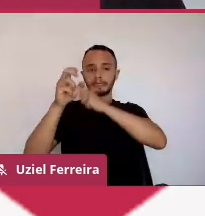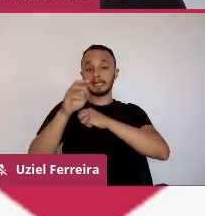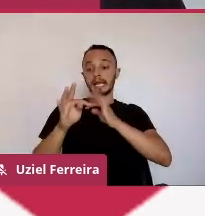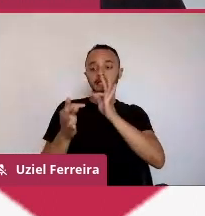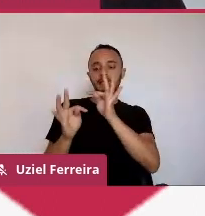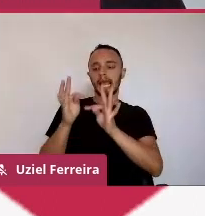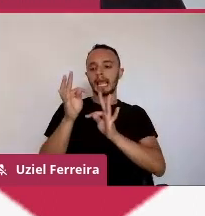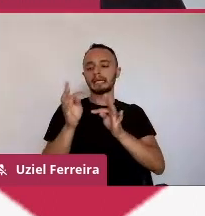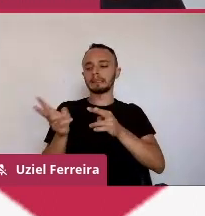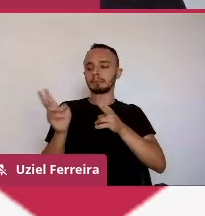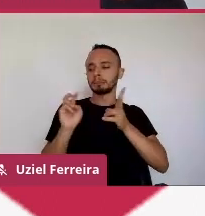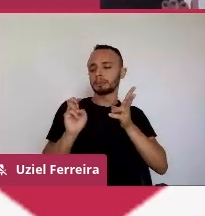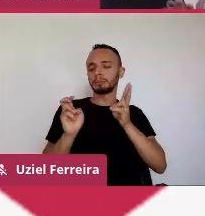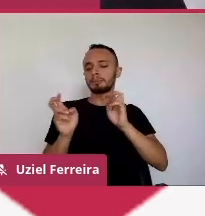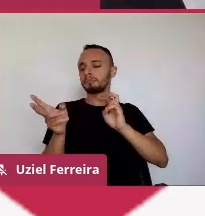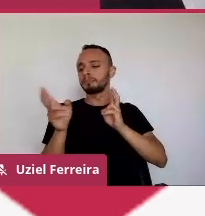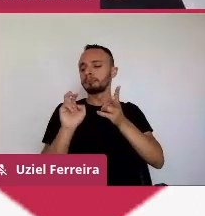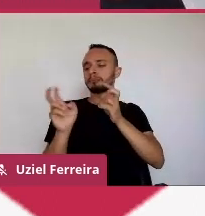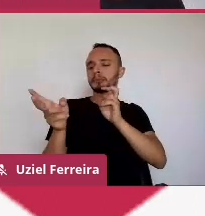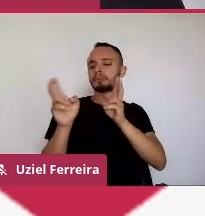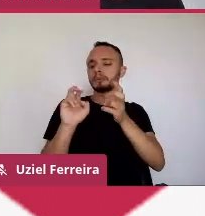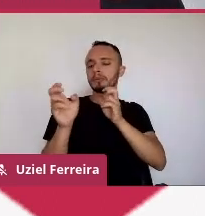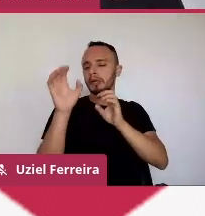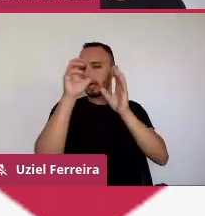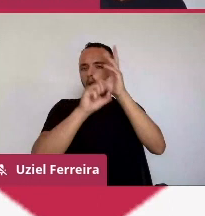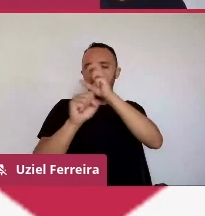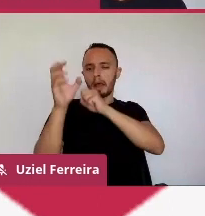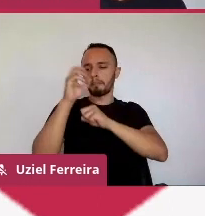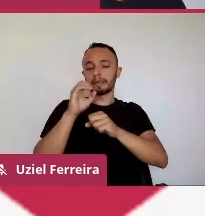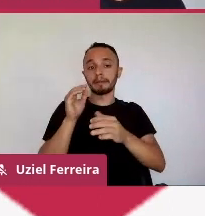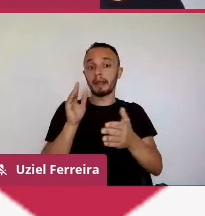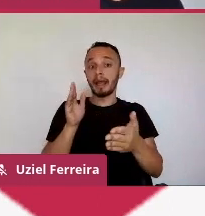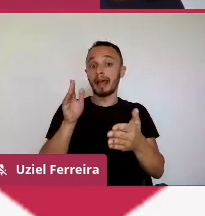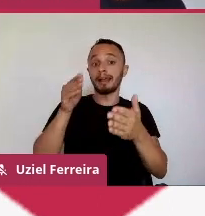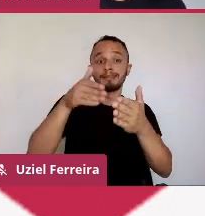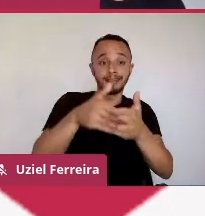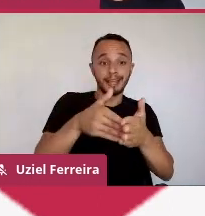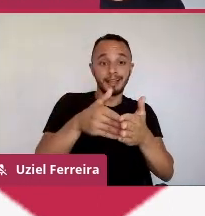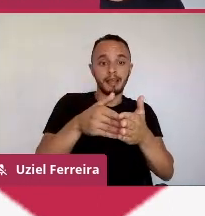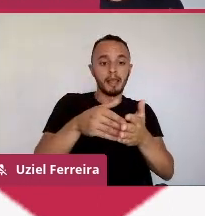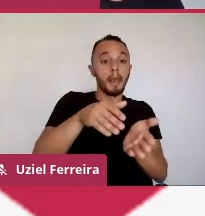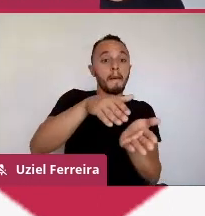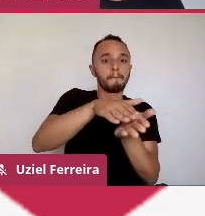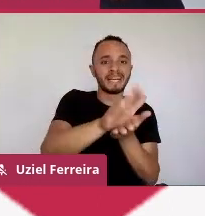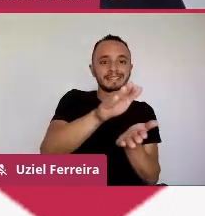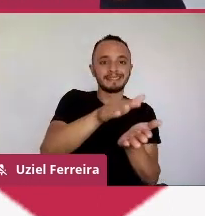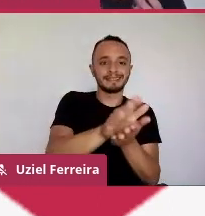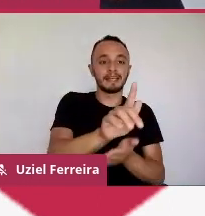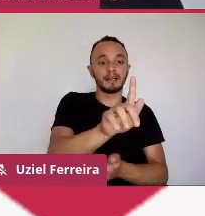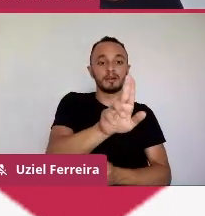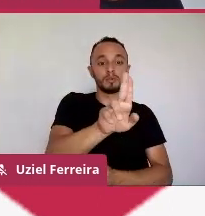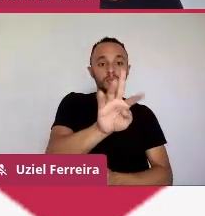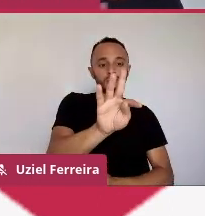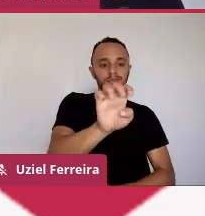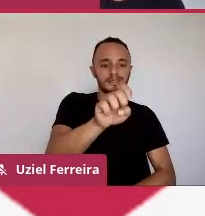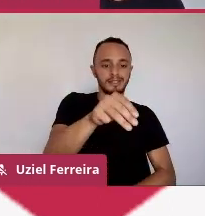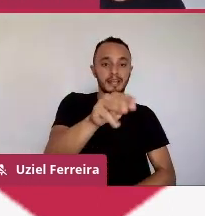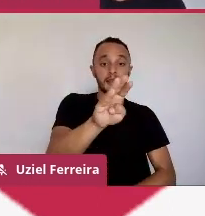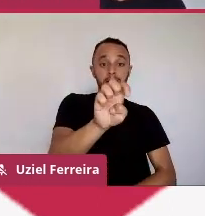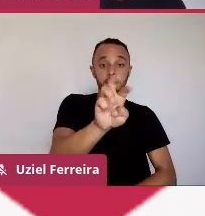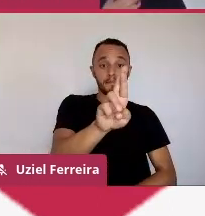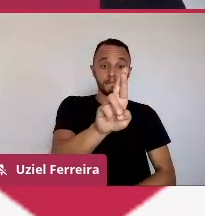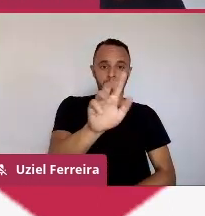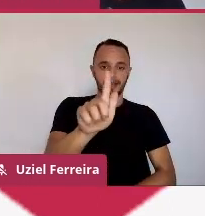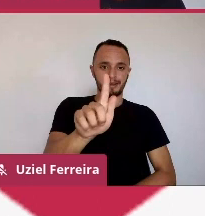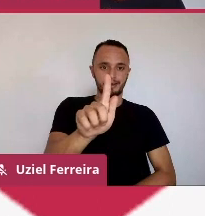técnicas, aí a gente chega na prensa de Gutenberg e os tipos móveis. Ou seja, os tipos móveis nada mais,